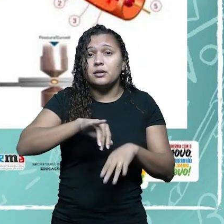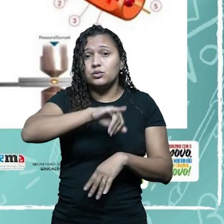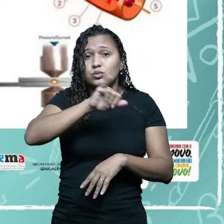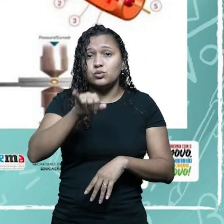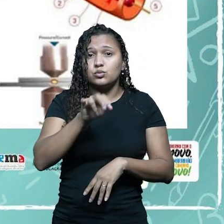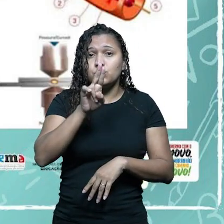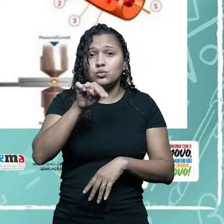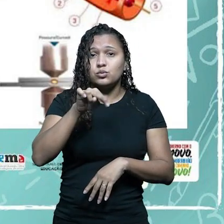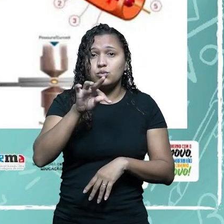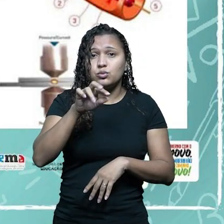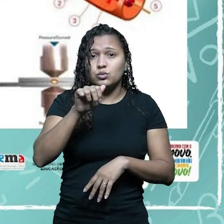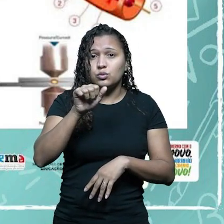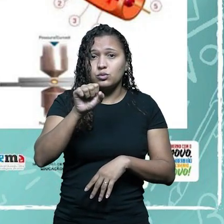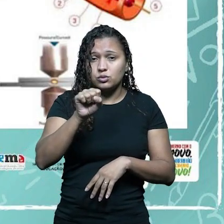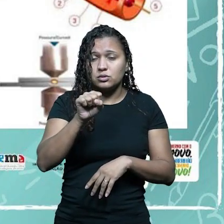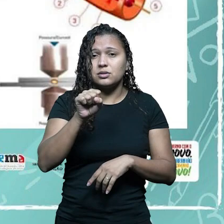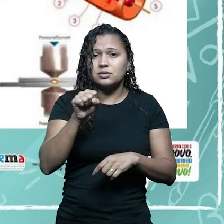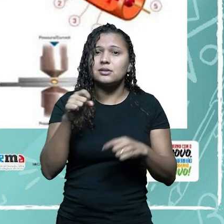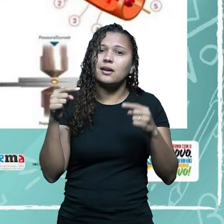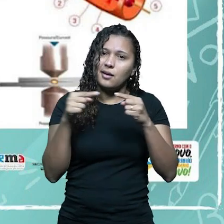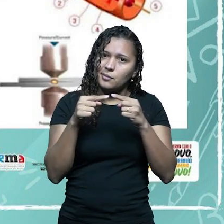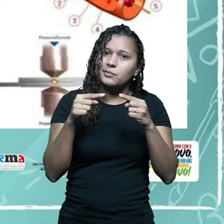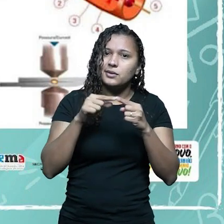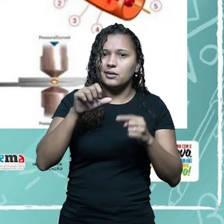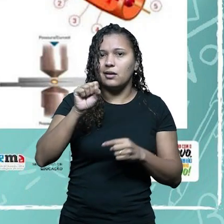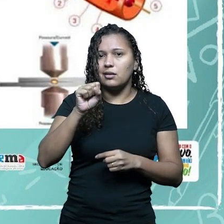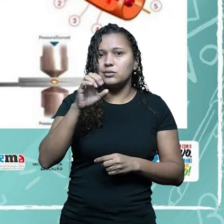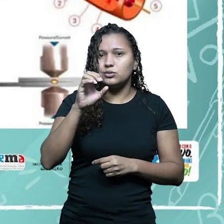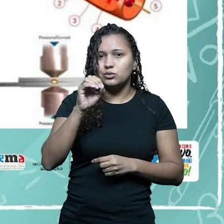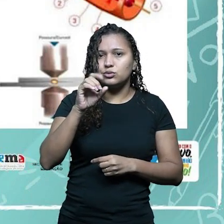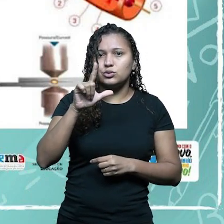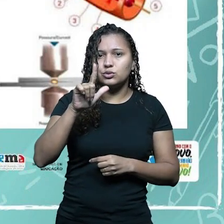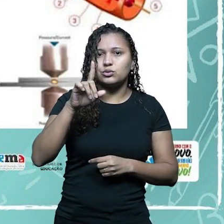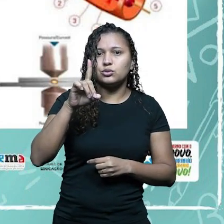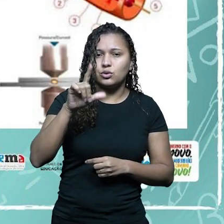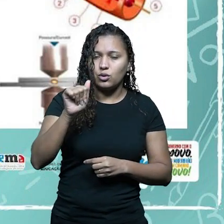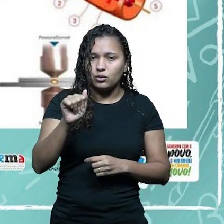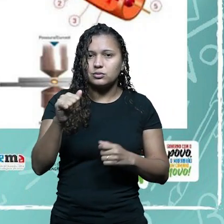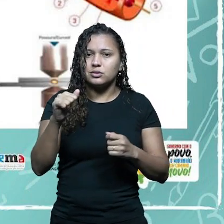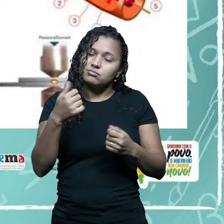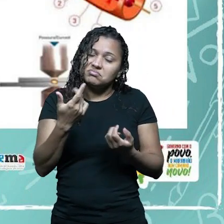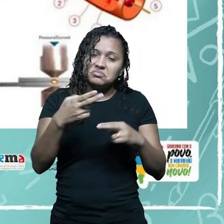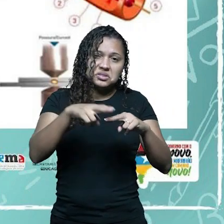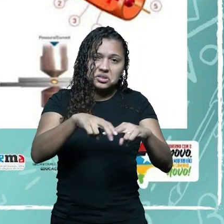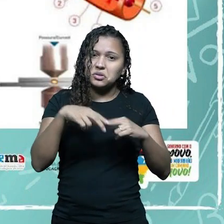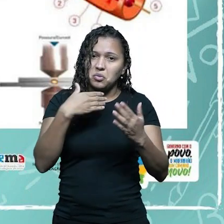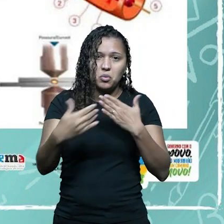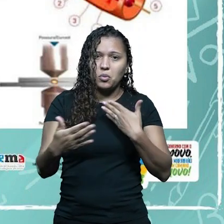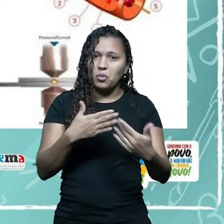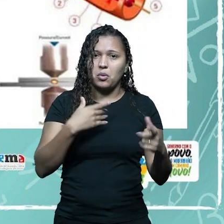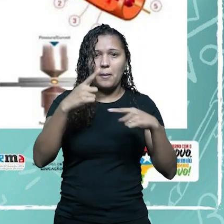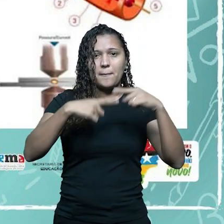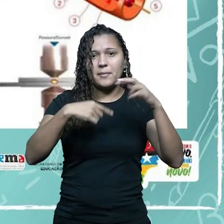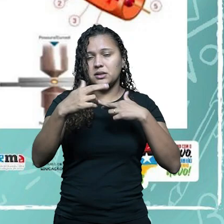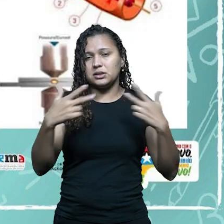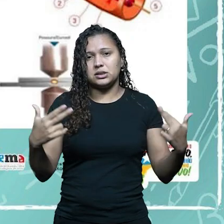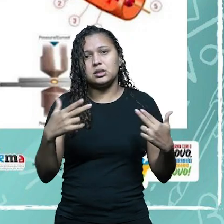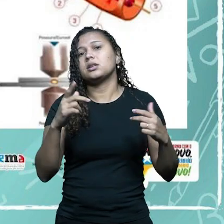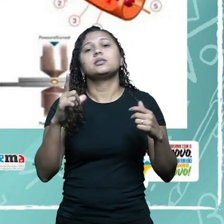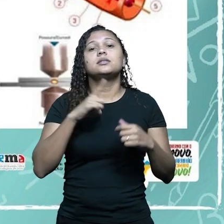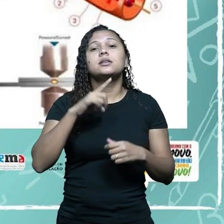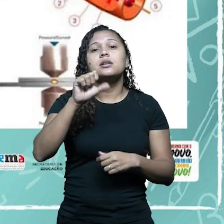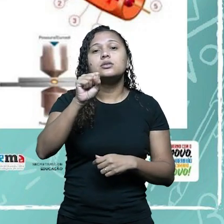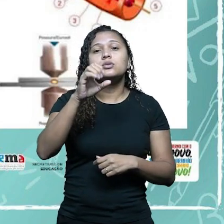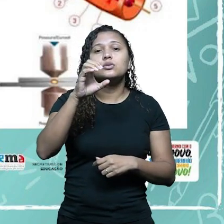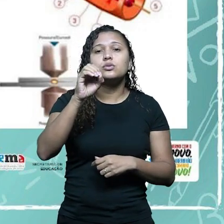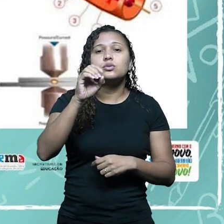tipos de junta, onde serão soldados, onde serão aplicadas essas soldas para que qualquer peça